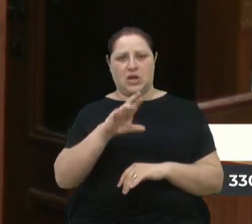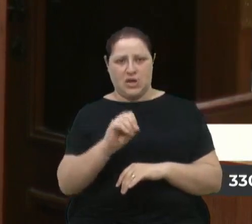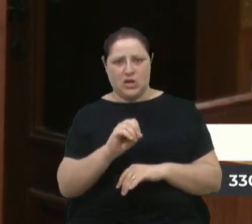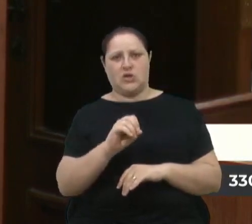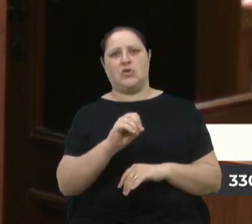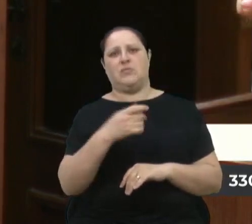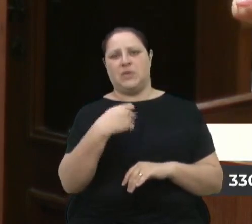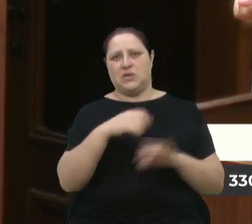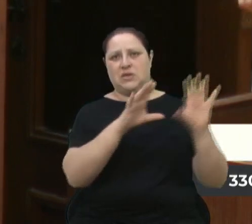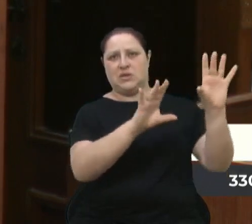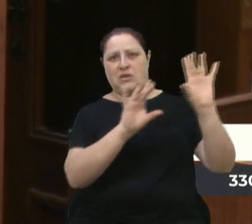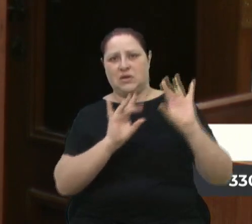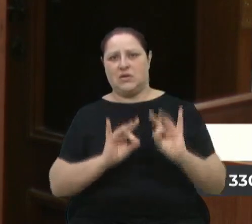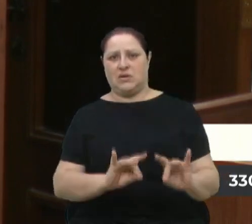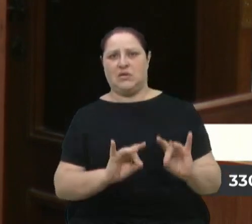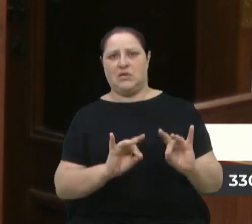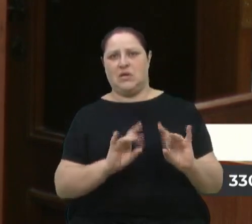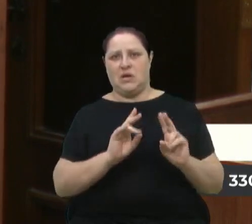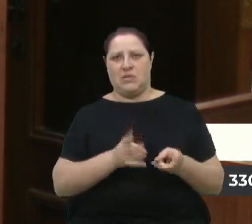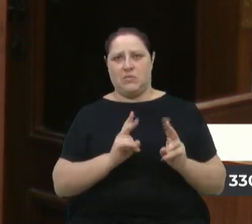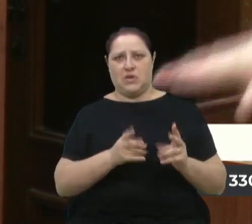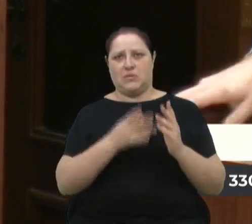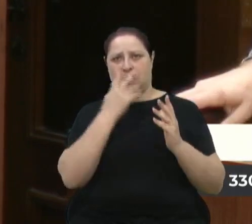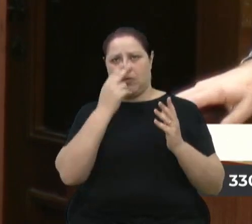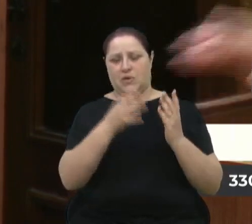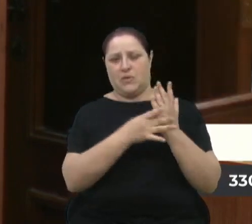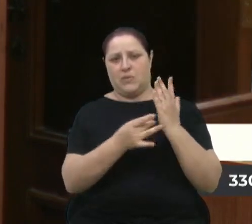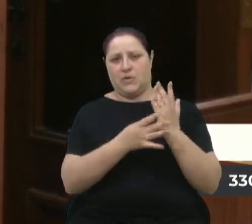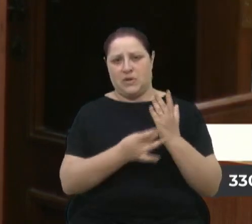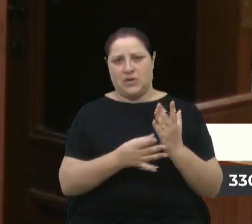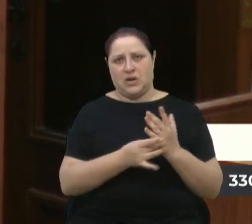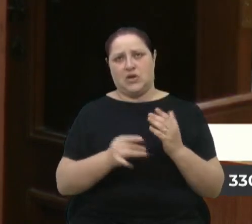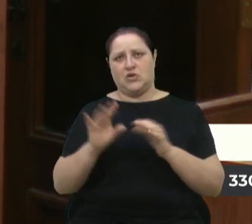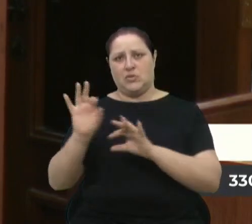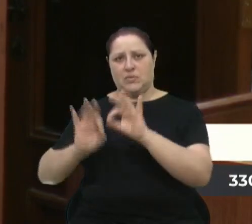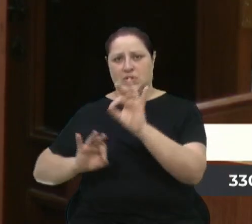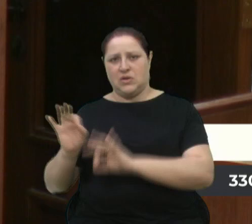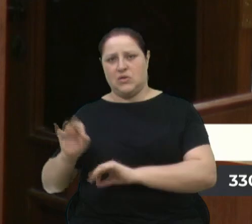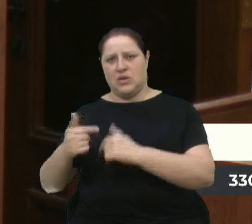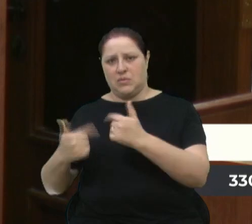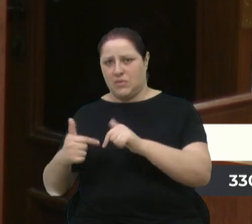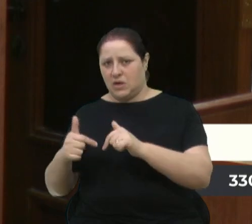tem que copiar a mesma habilidade que ele já botou no plano de trabalho e imprimir isso.